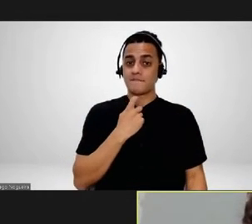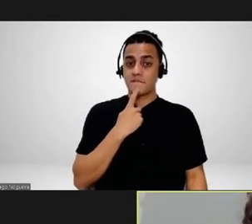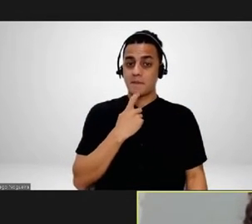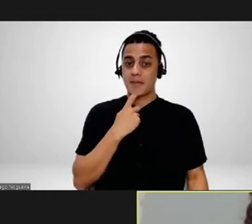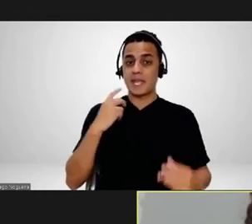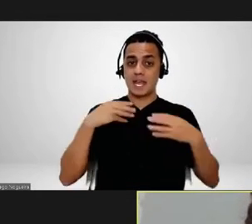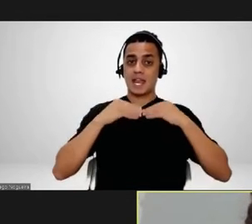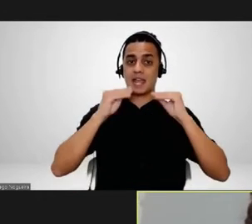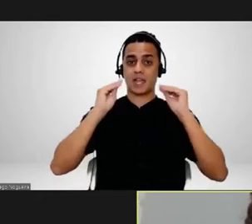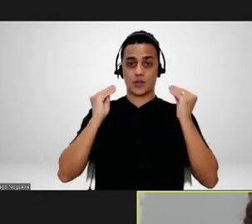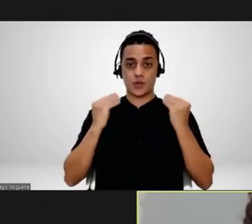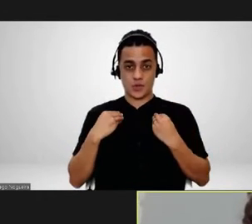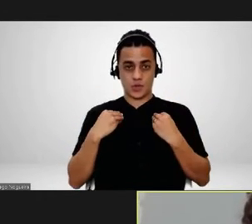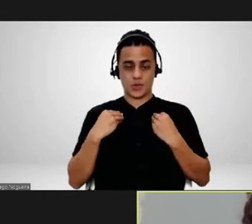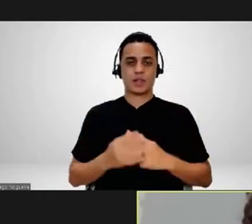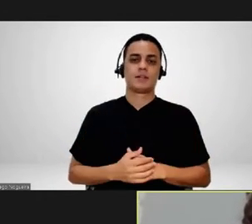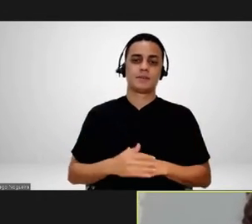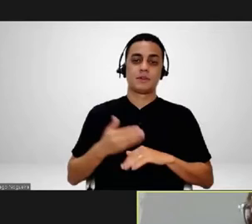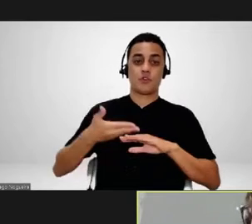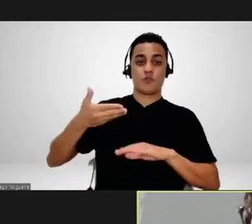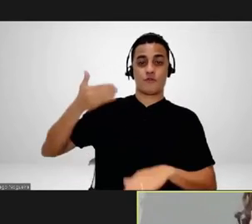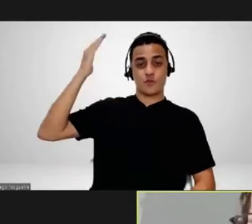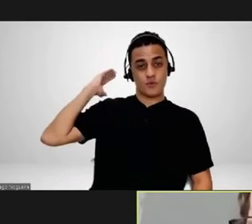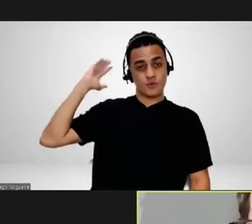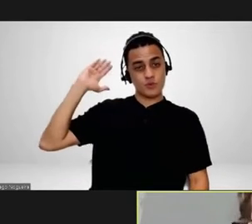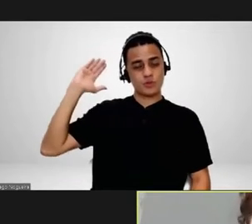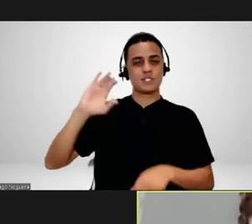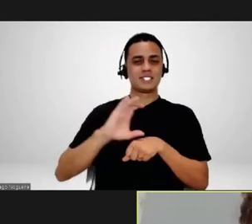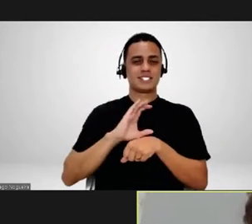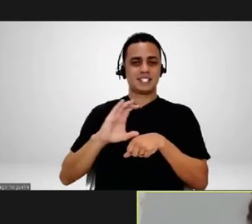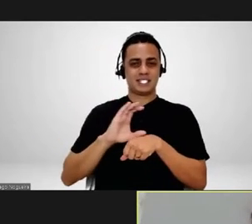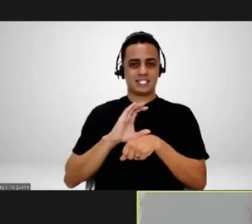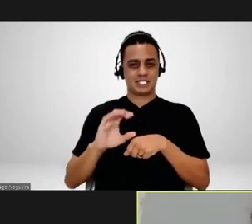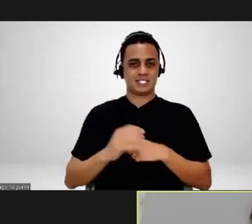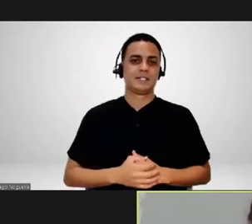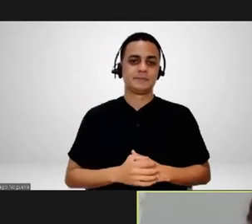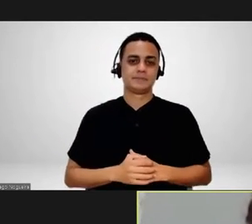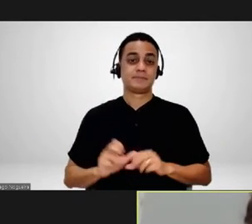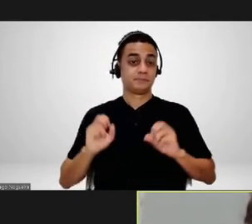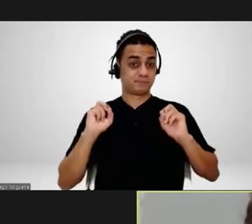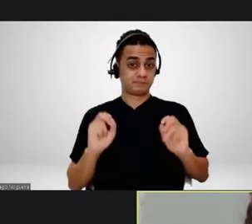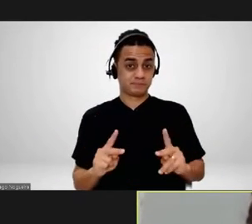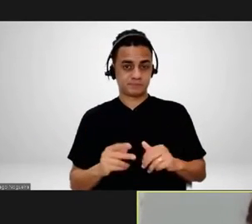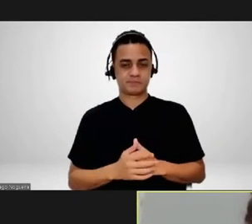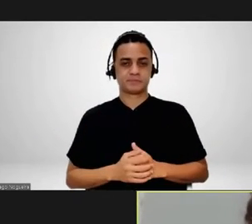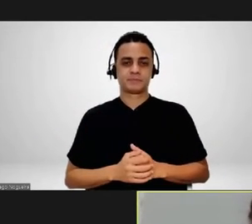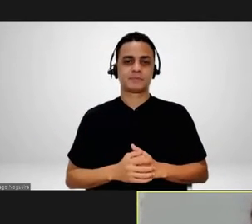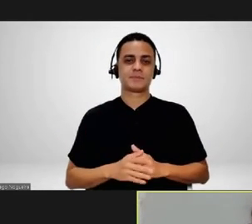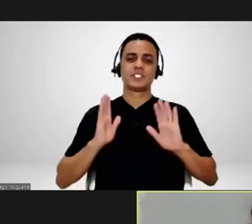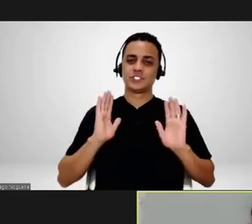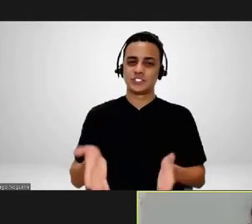gola, ao fundo uma parede cinza. Muito bem. Feitas as